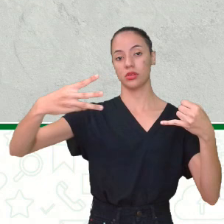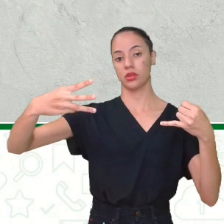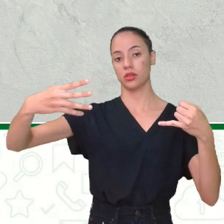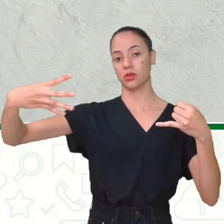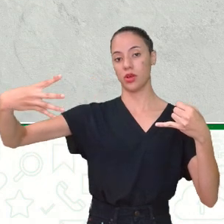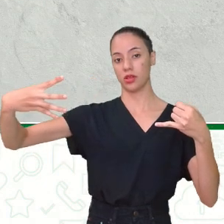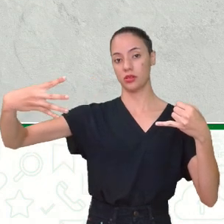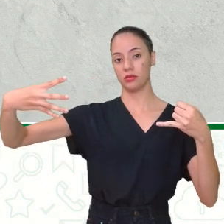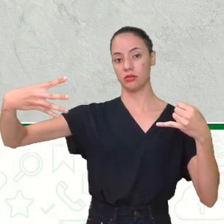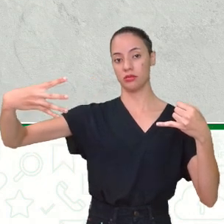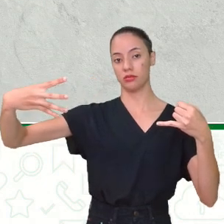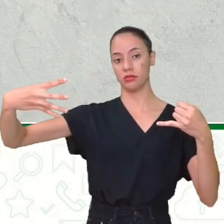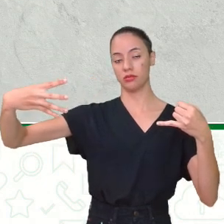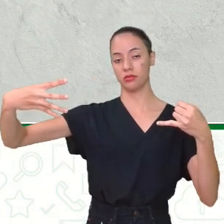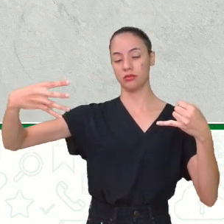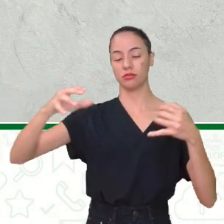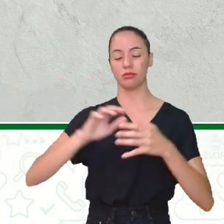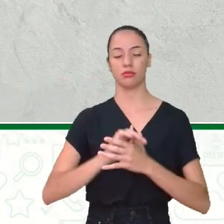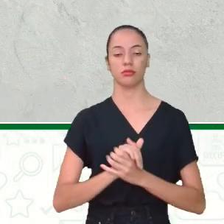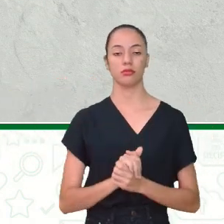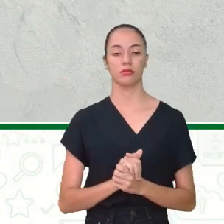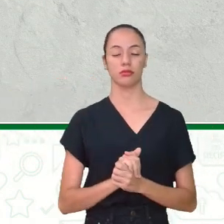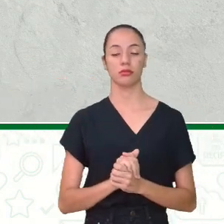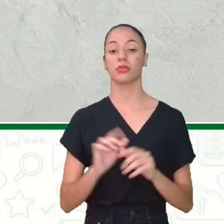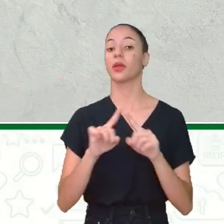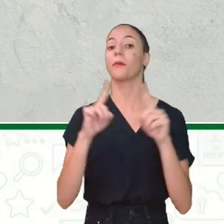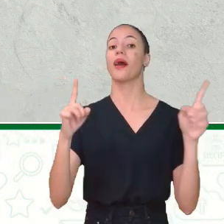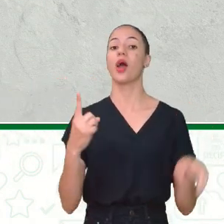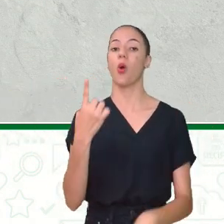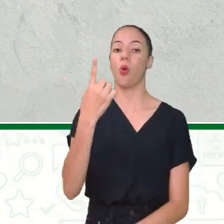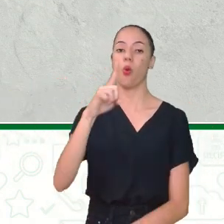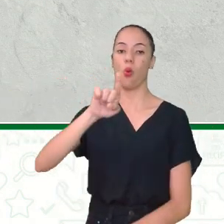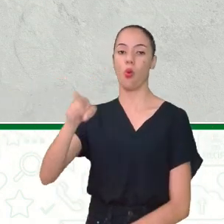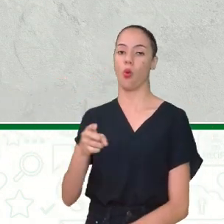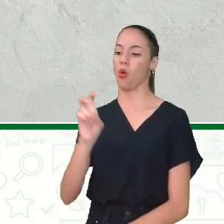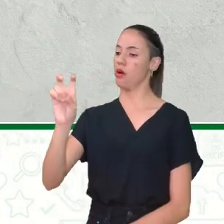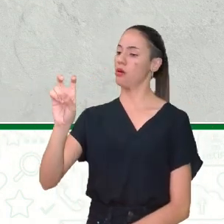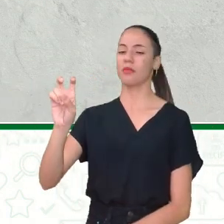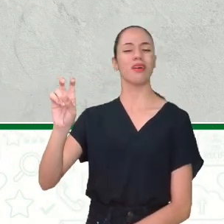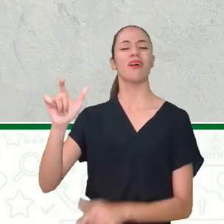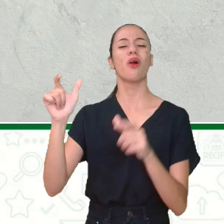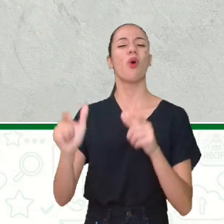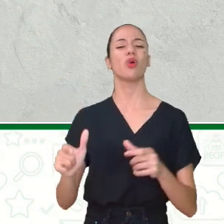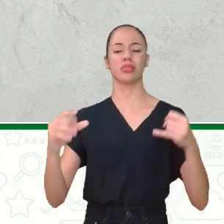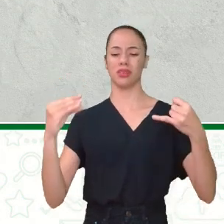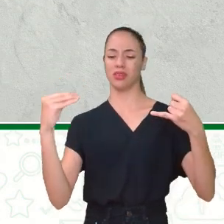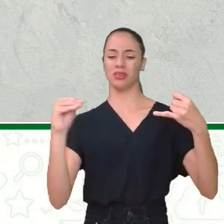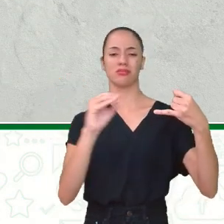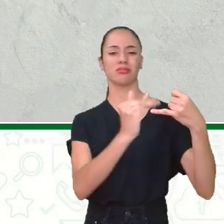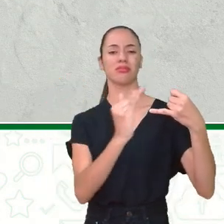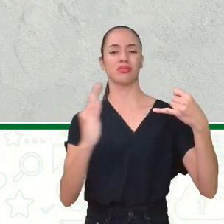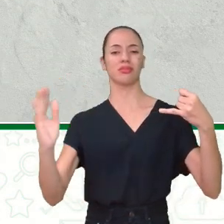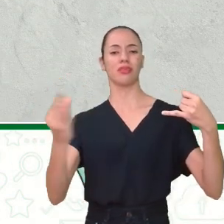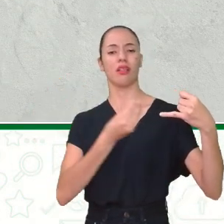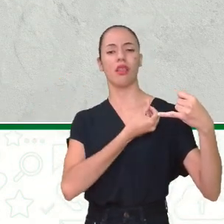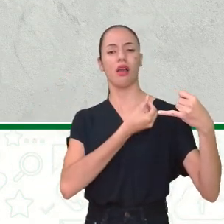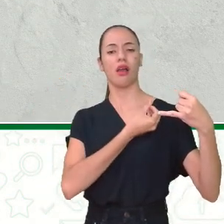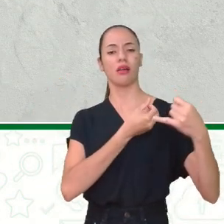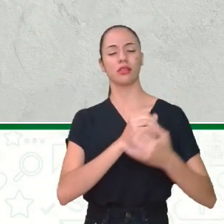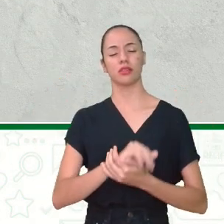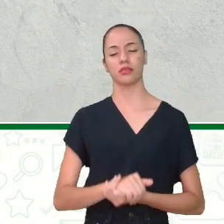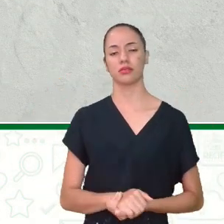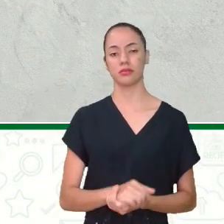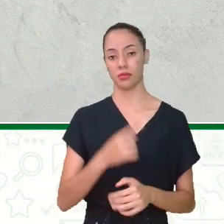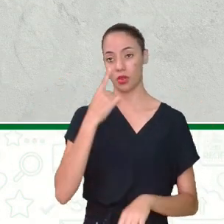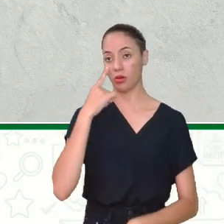né? E o 1,5, onde está? Vamos ver? Eu coloquei aqui a marcação para